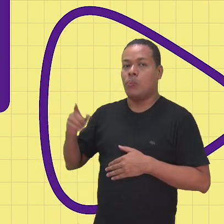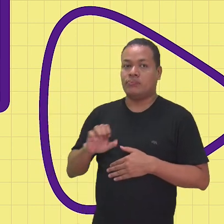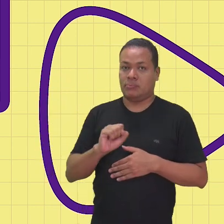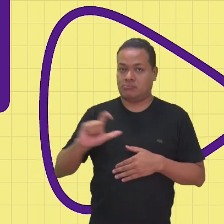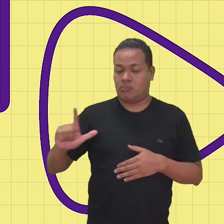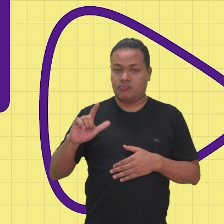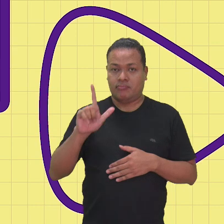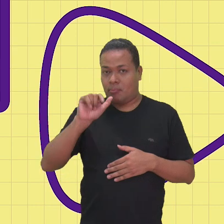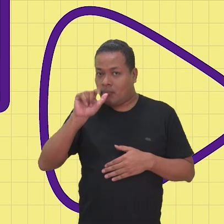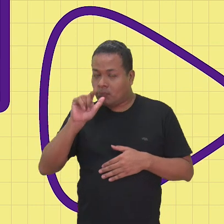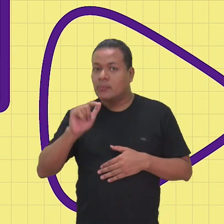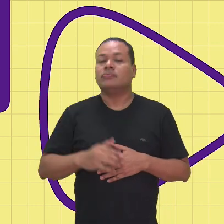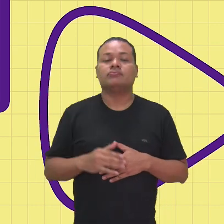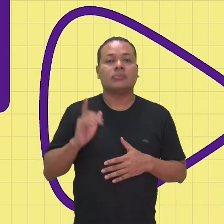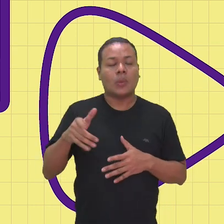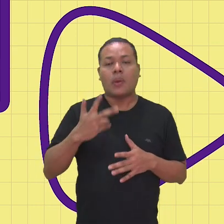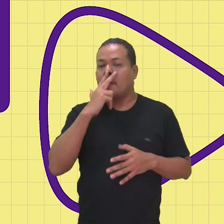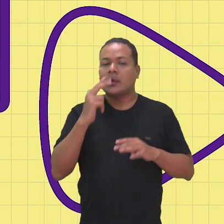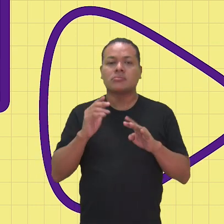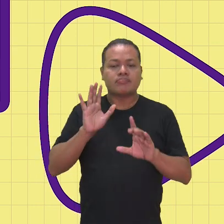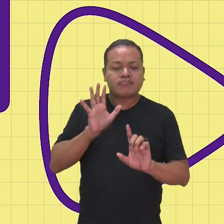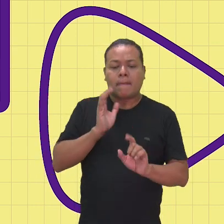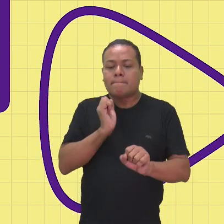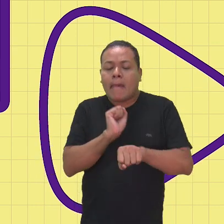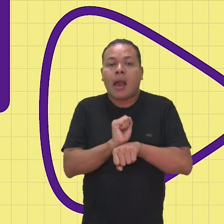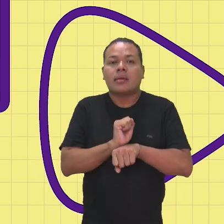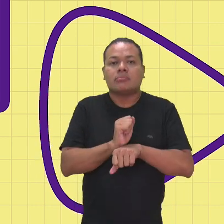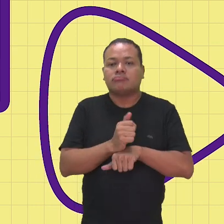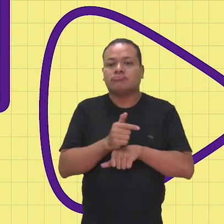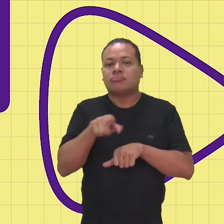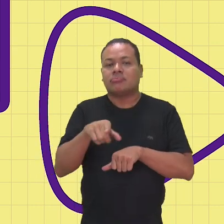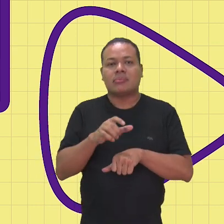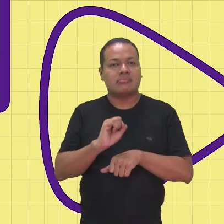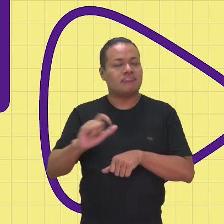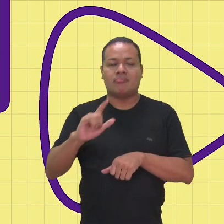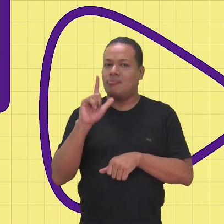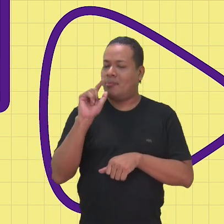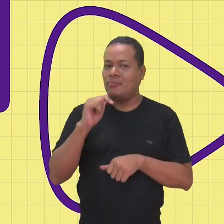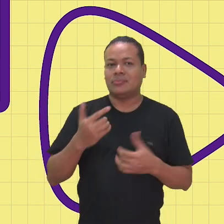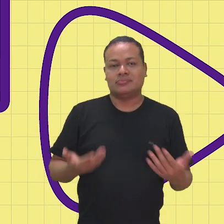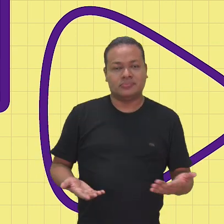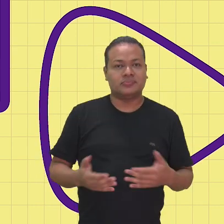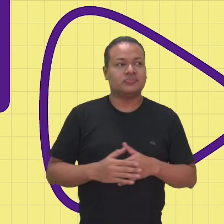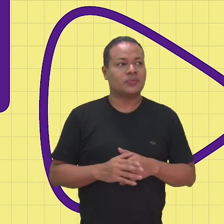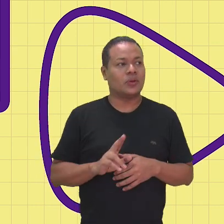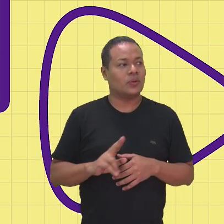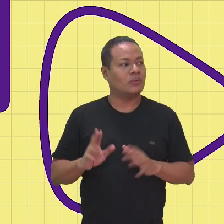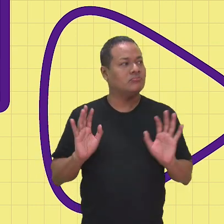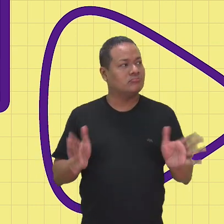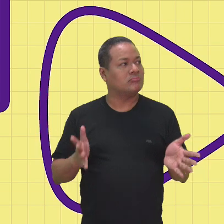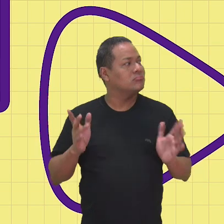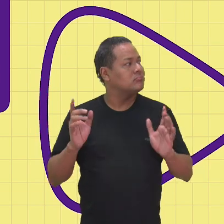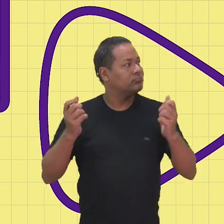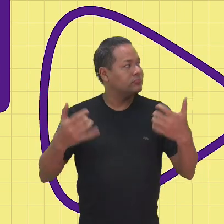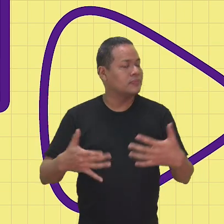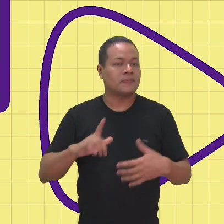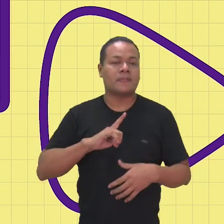água, é uma reação de neutralização, galera, não tem para onde ir, é sal e água, tá? E como o próprio nome já disse aí, reação